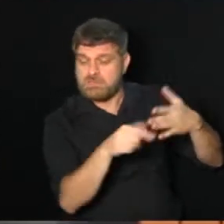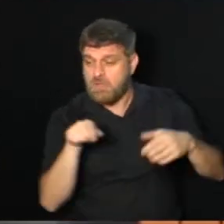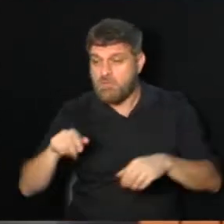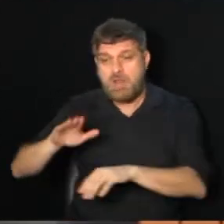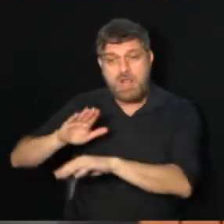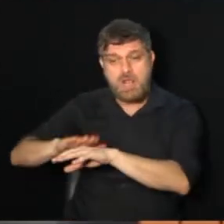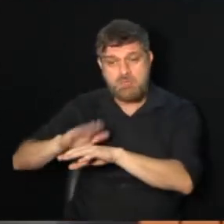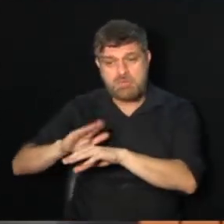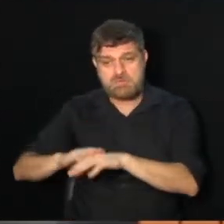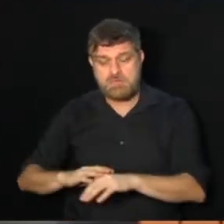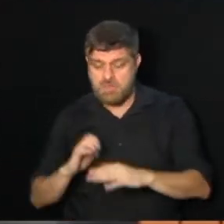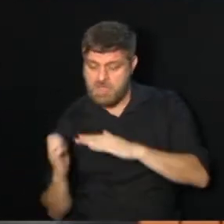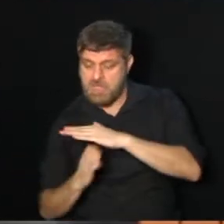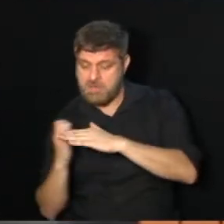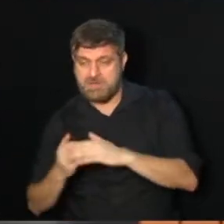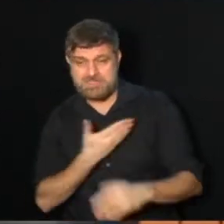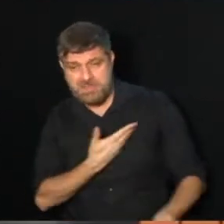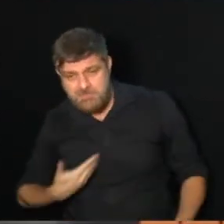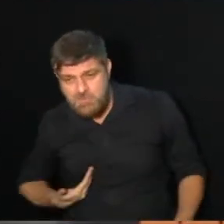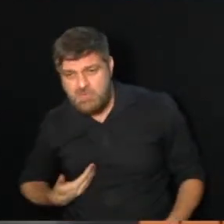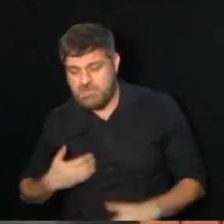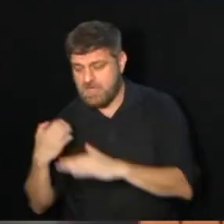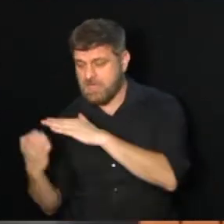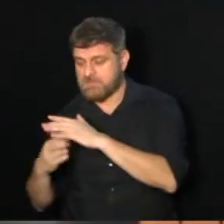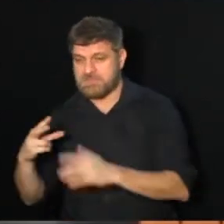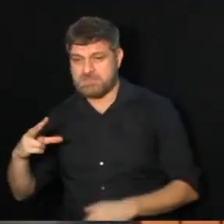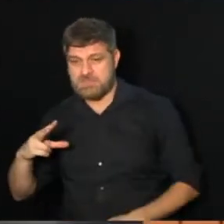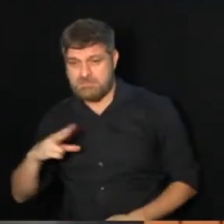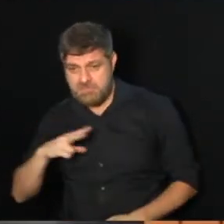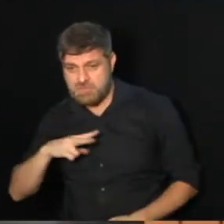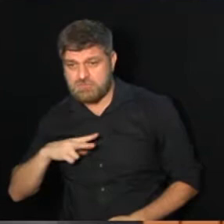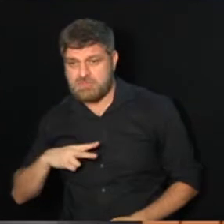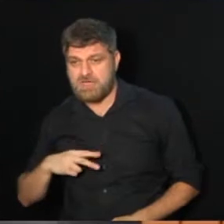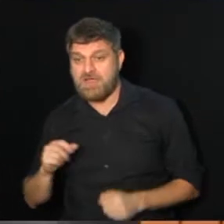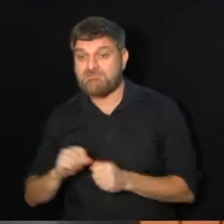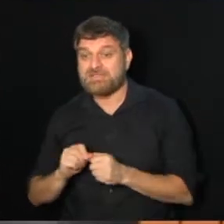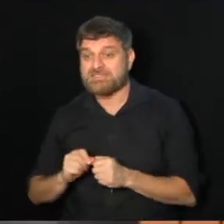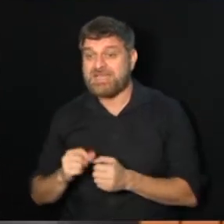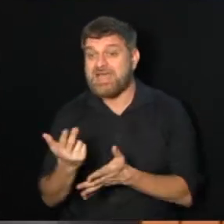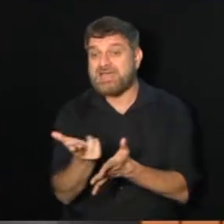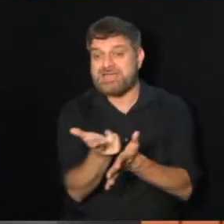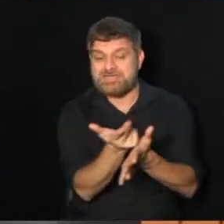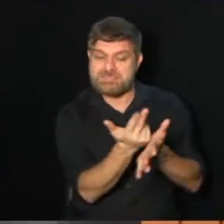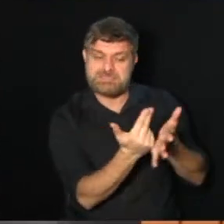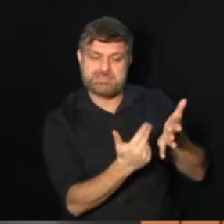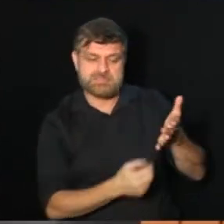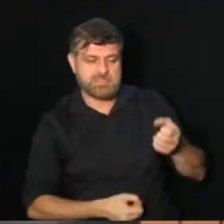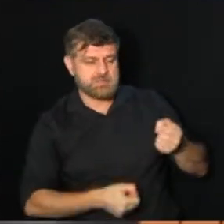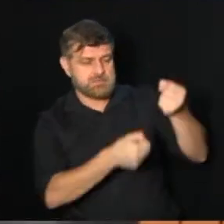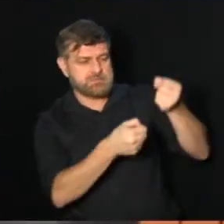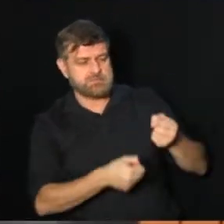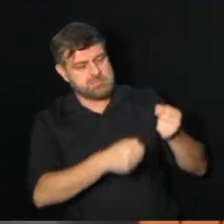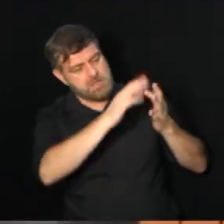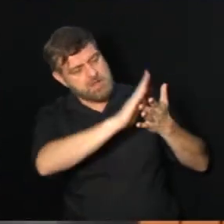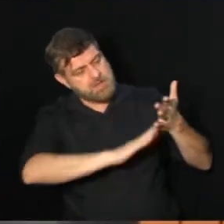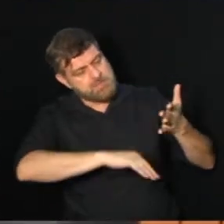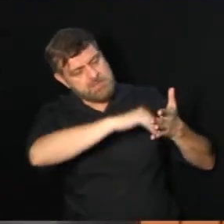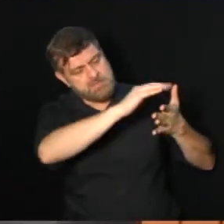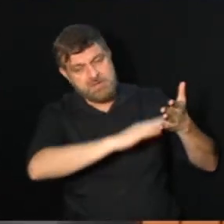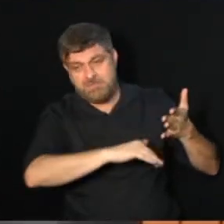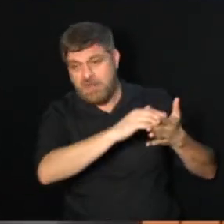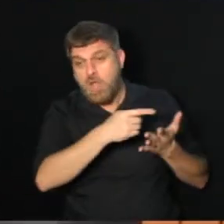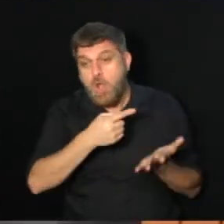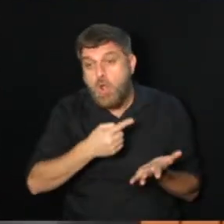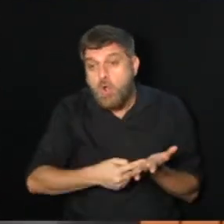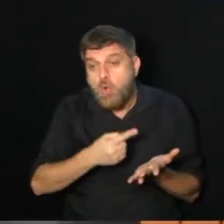por particulares, para fazer grafites em determinados lugares pré-estabelecidos, com a autorização, com a concordância